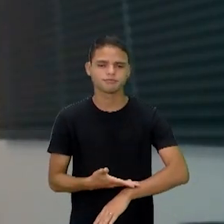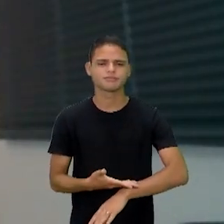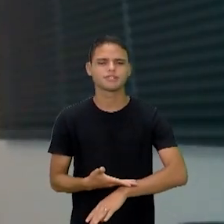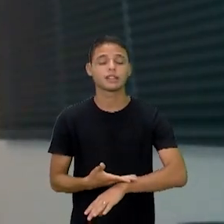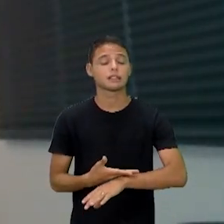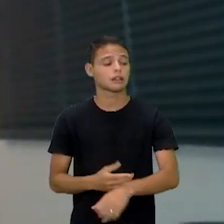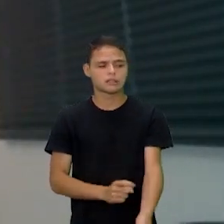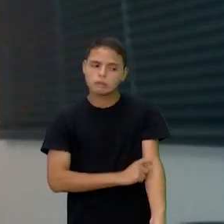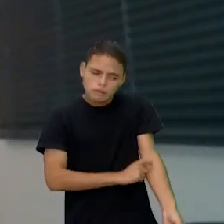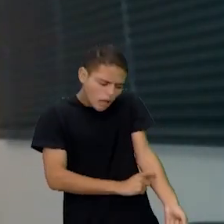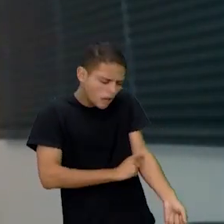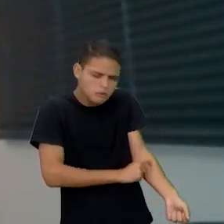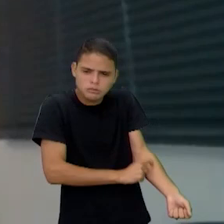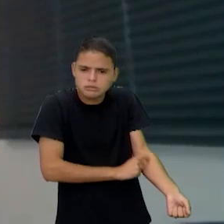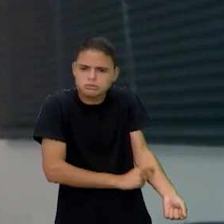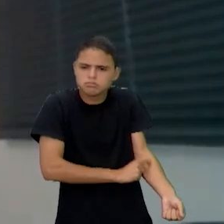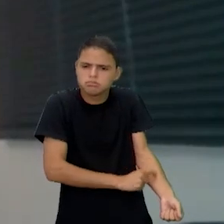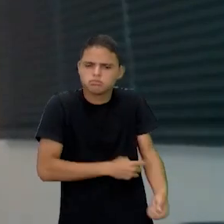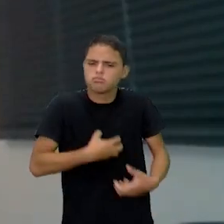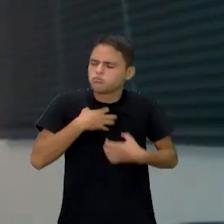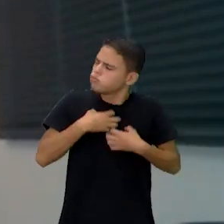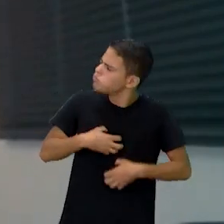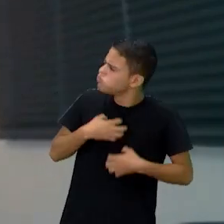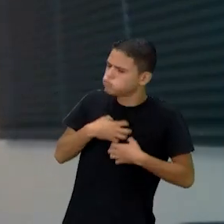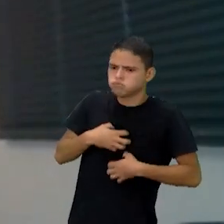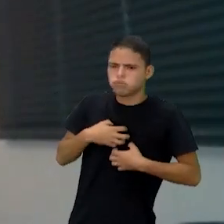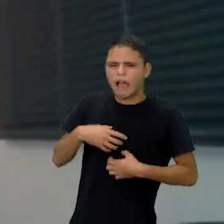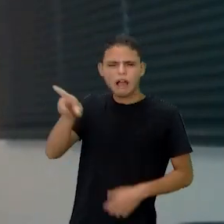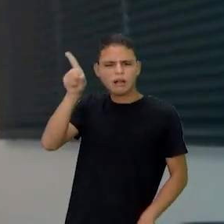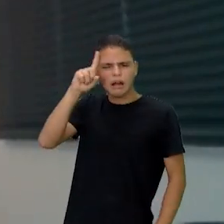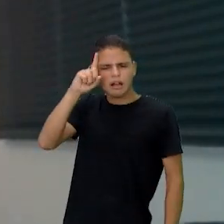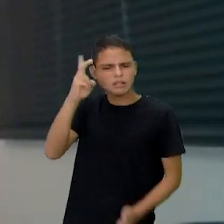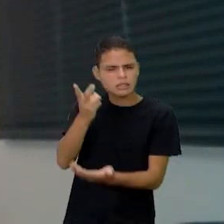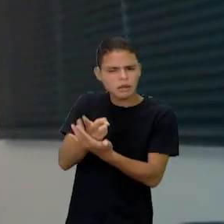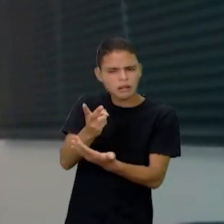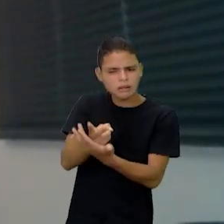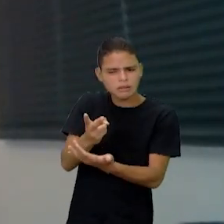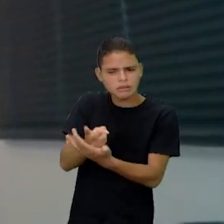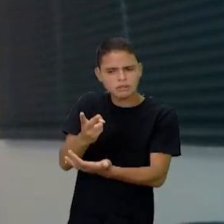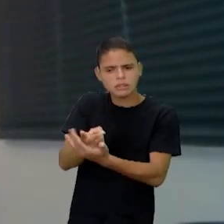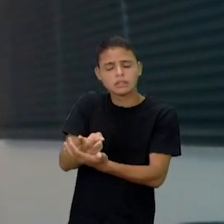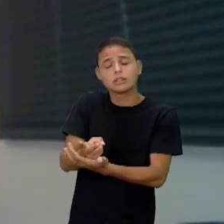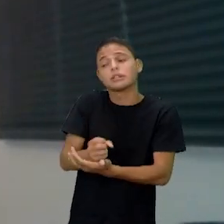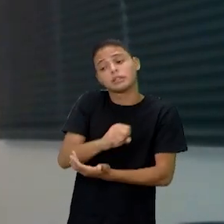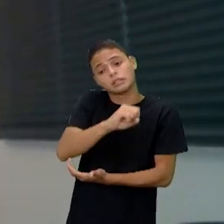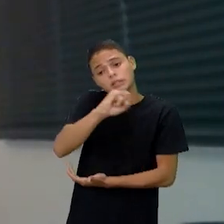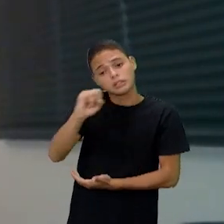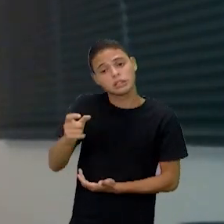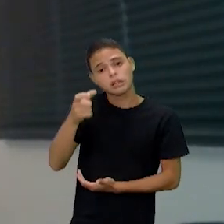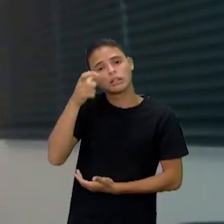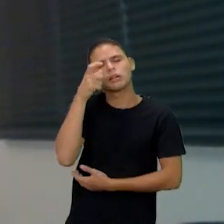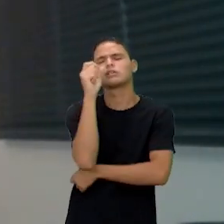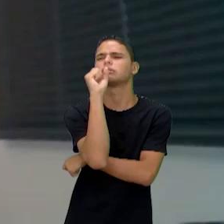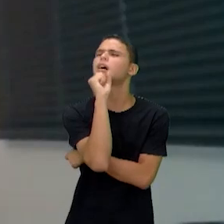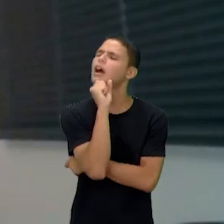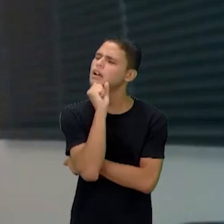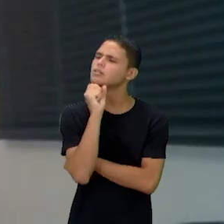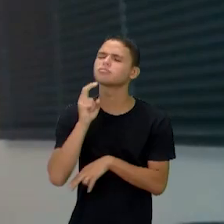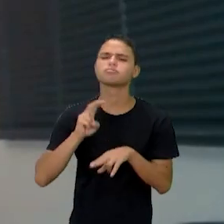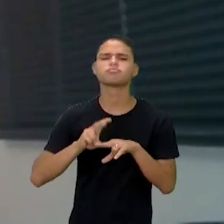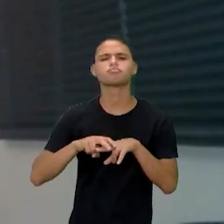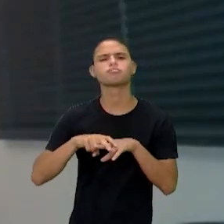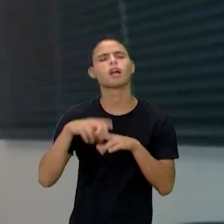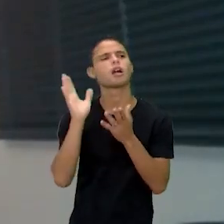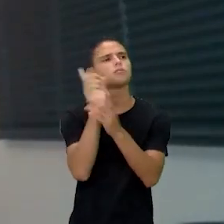né? Então, se a rotina não é algo que é interessante, eles vão demonstrar um pouquinho de tédio, um pouquinho de dificuldade de lidar com a